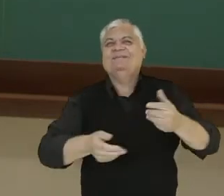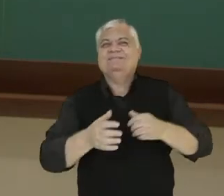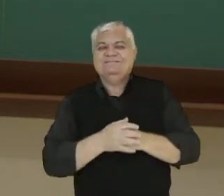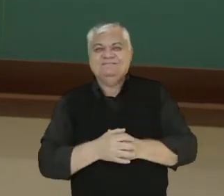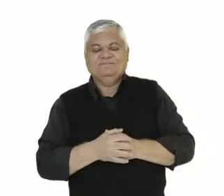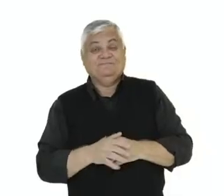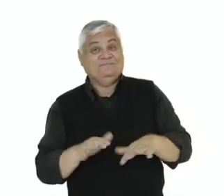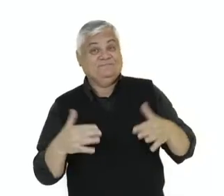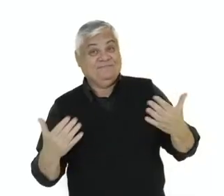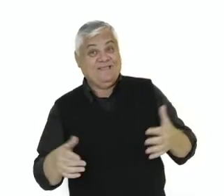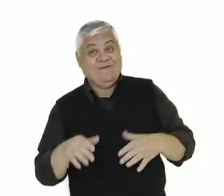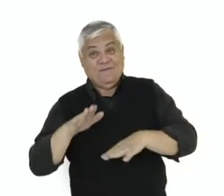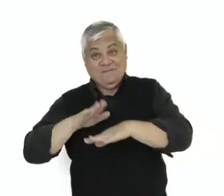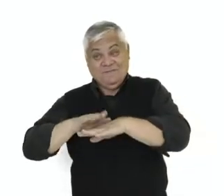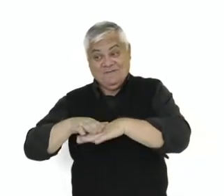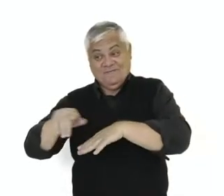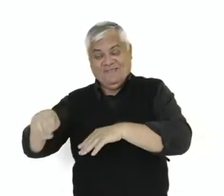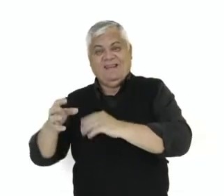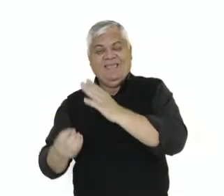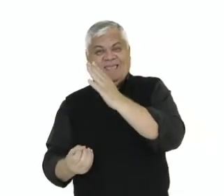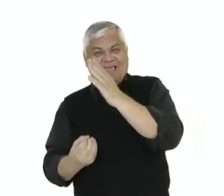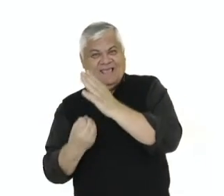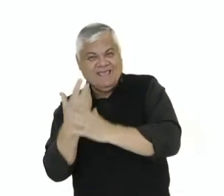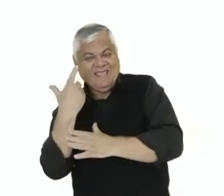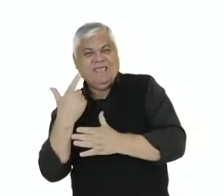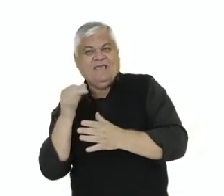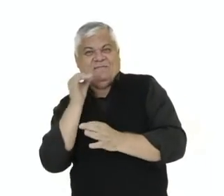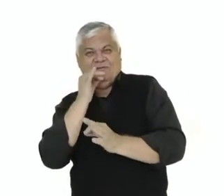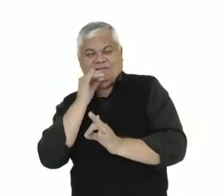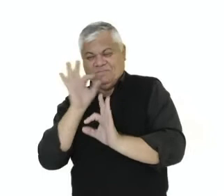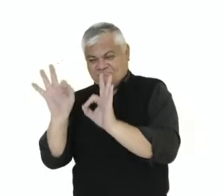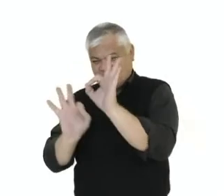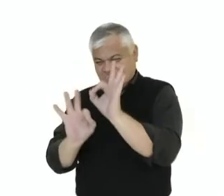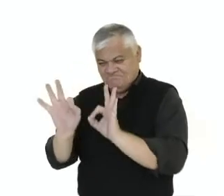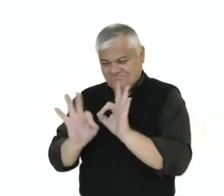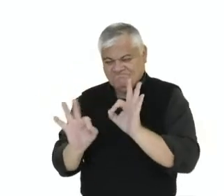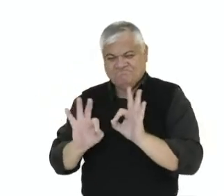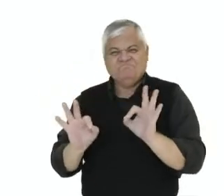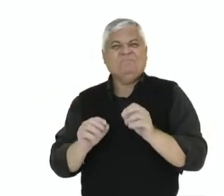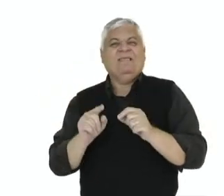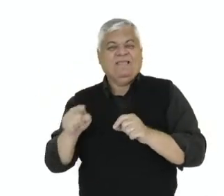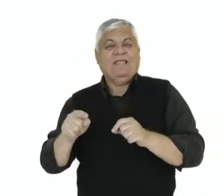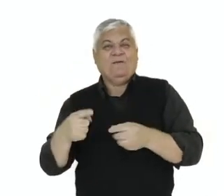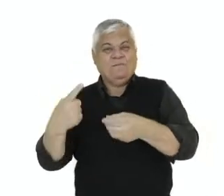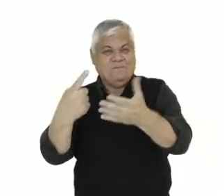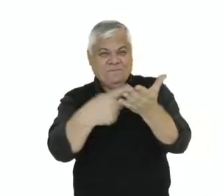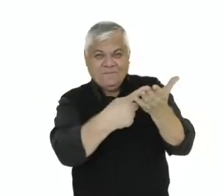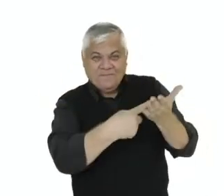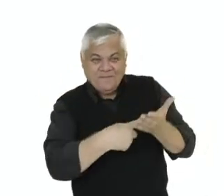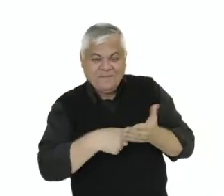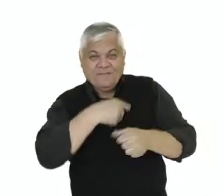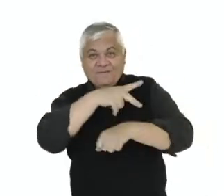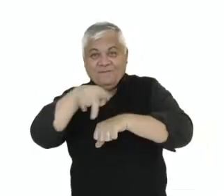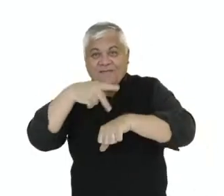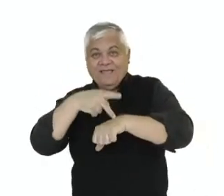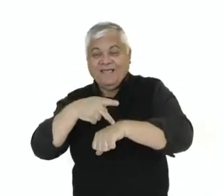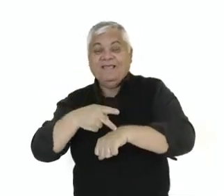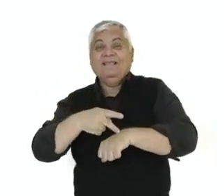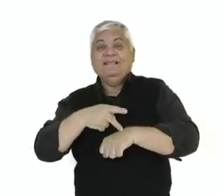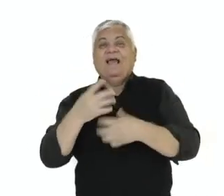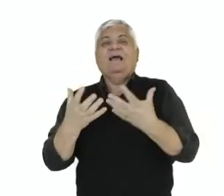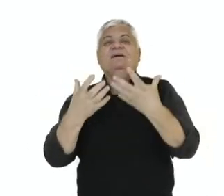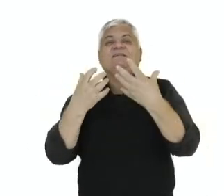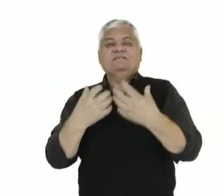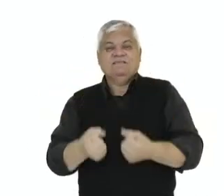forma, além de criar uma infraestrutura adequada nos países parceiros, esses países passam a assumir o